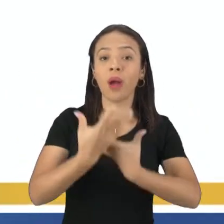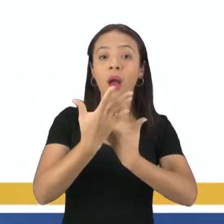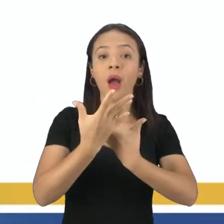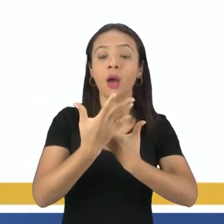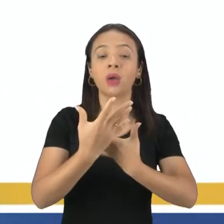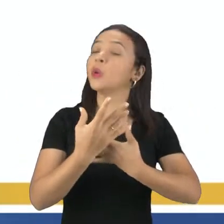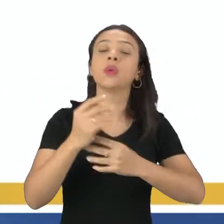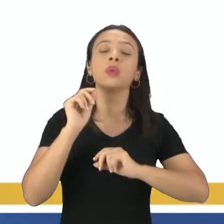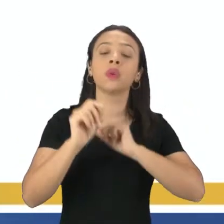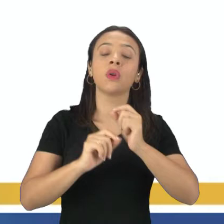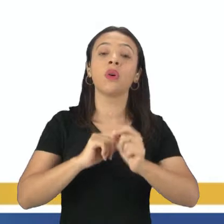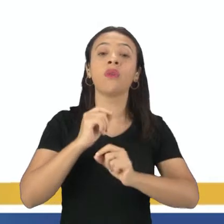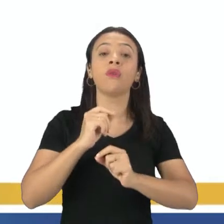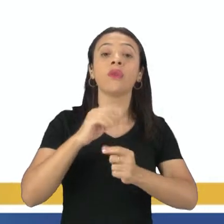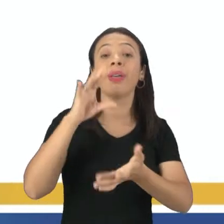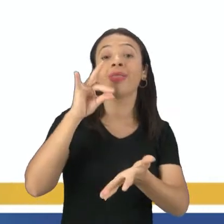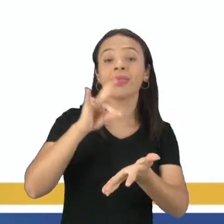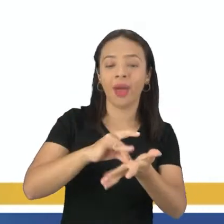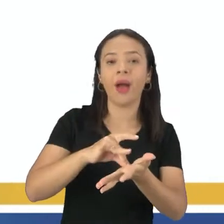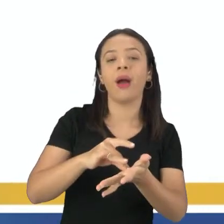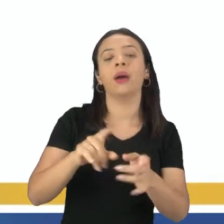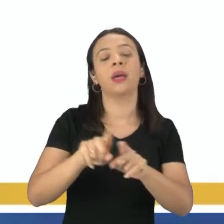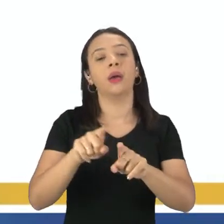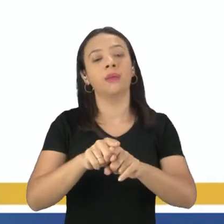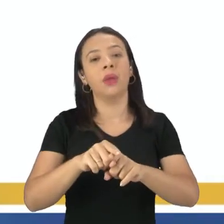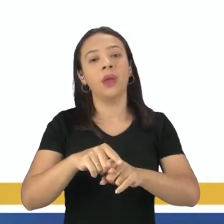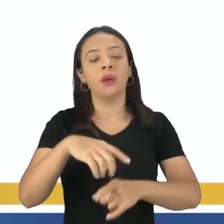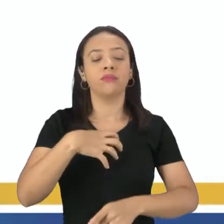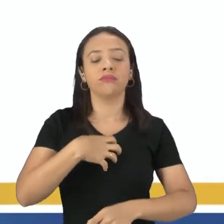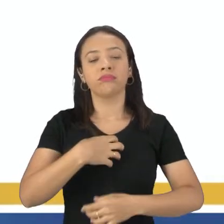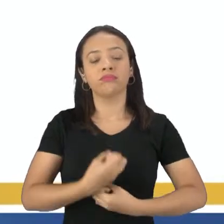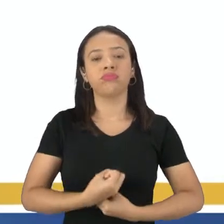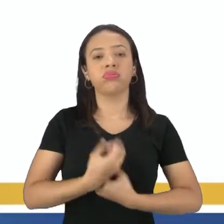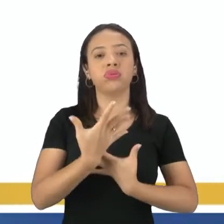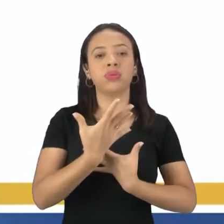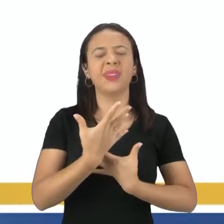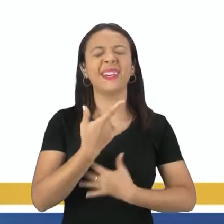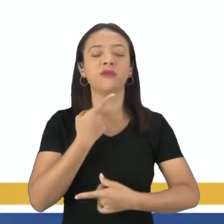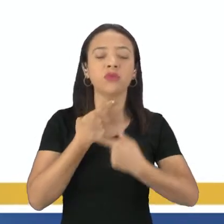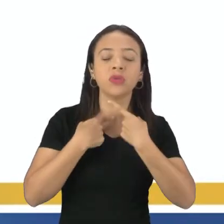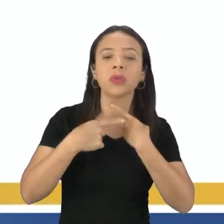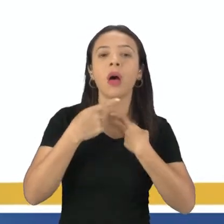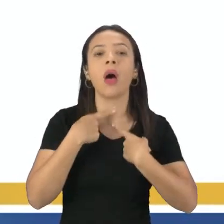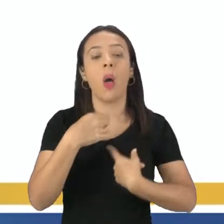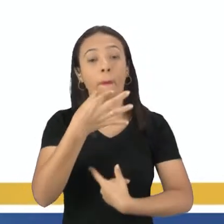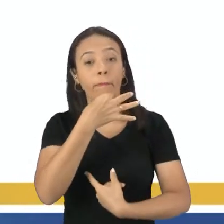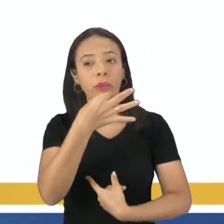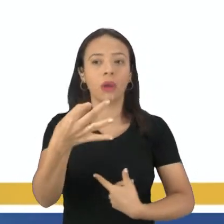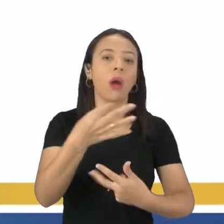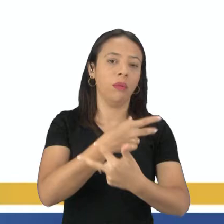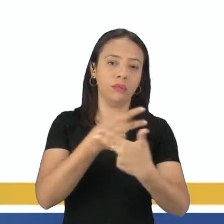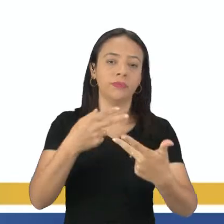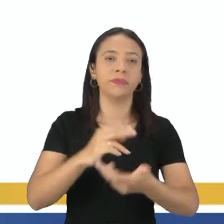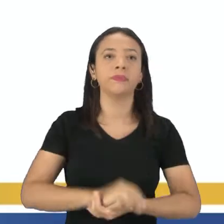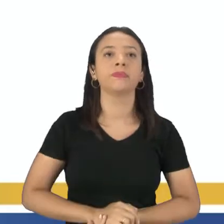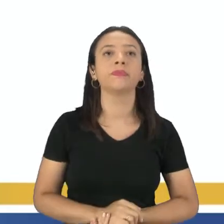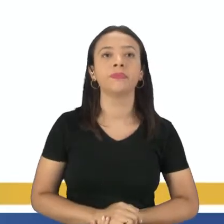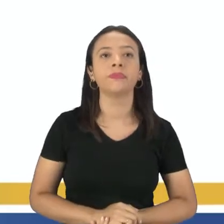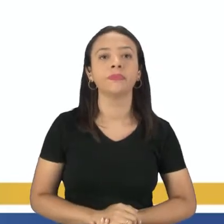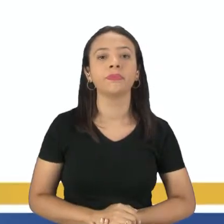verdades universais, sentimentos, desejos, opiniões e preferências.